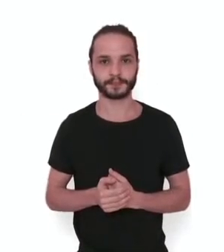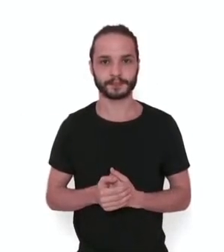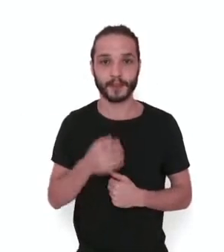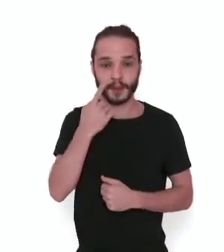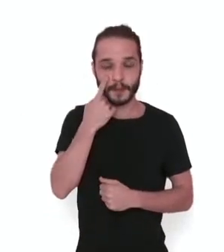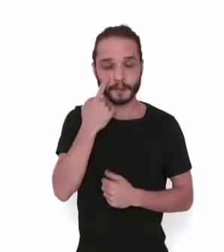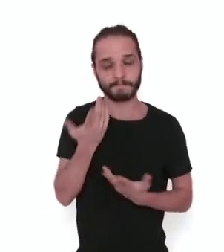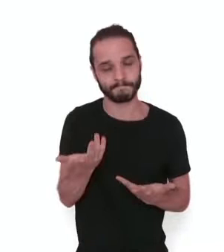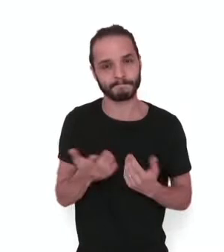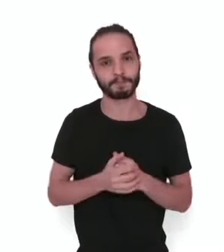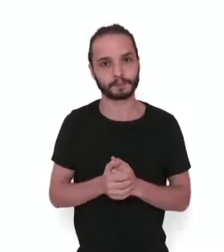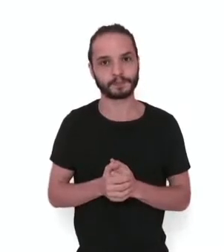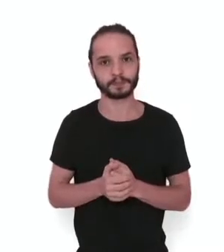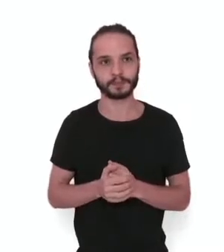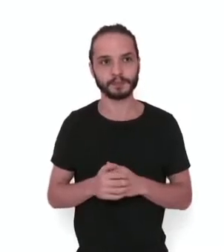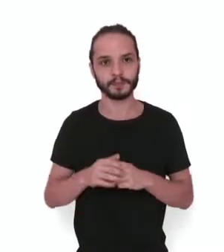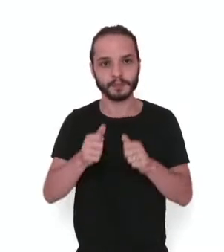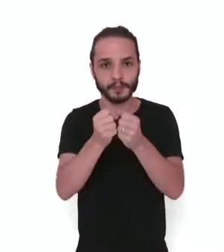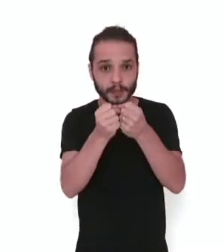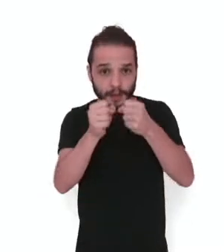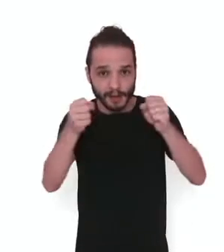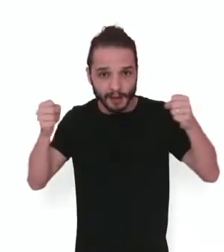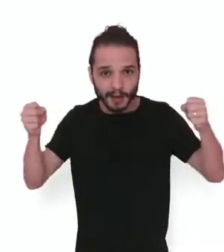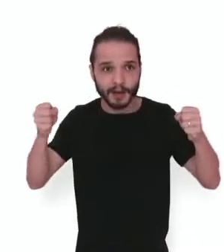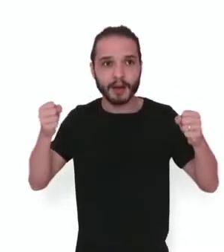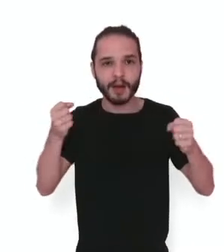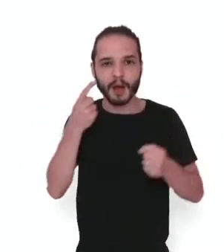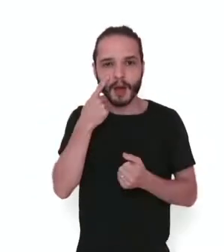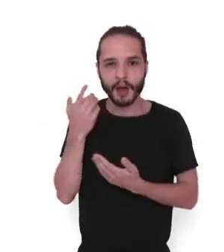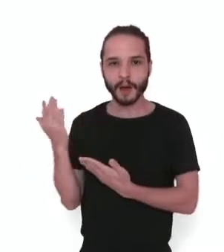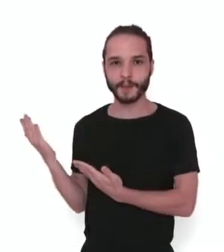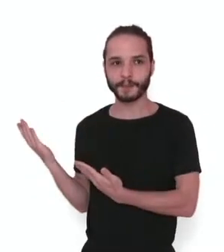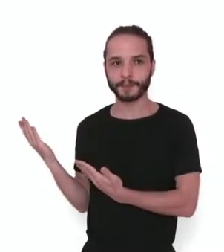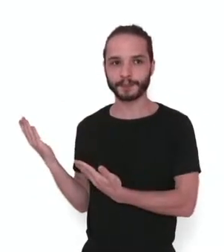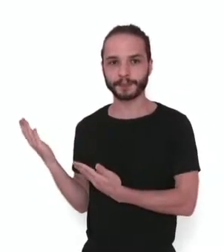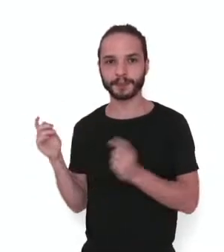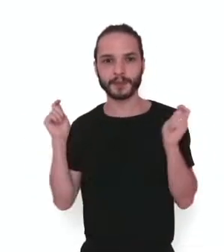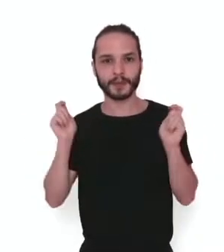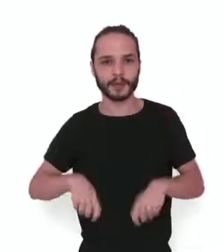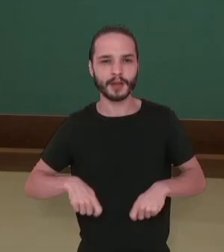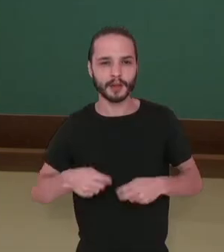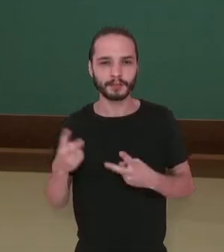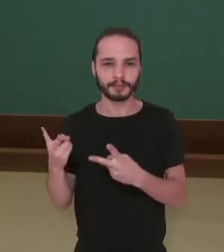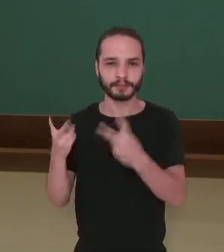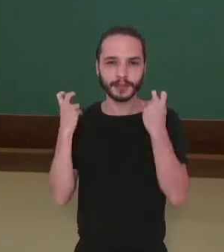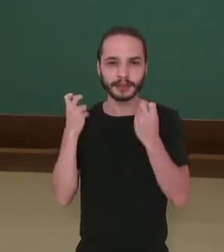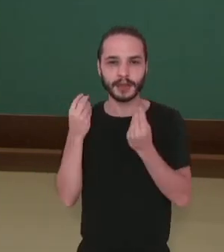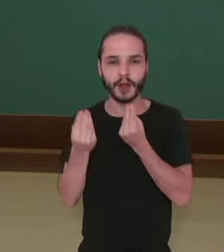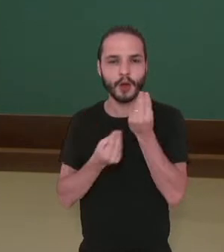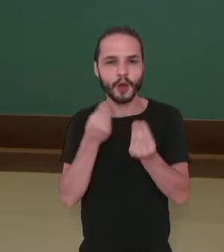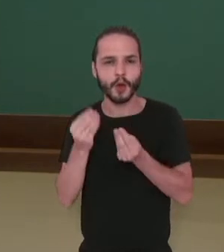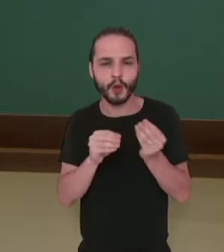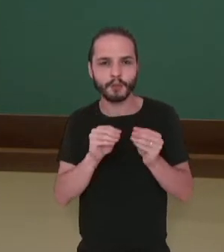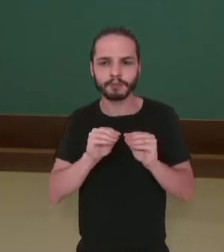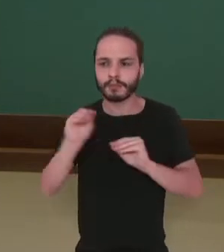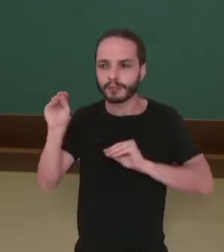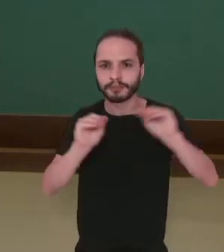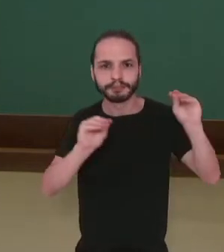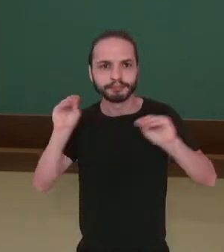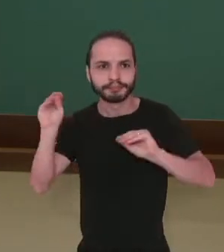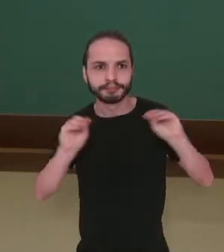Veja, no mapa, né, a gente pode perceber aqui, se vocês observarem, como se deu esse processo